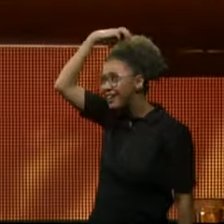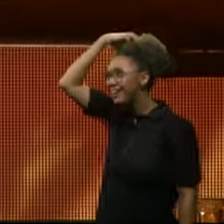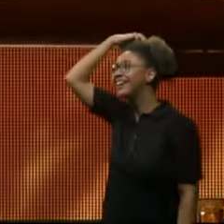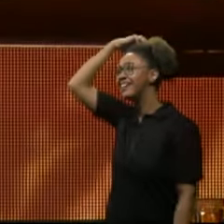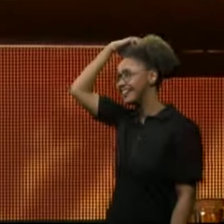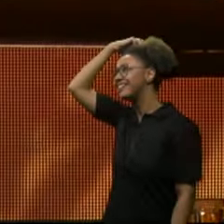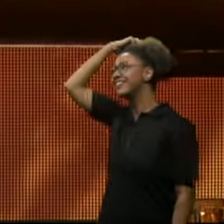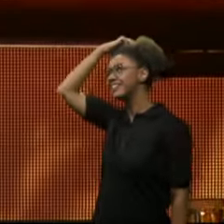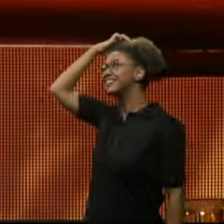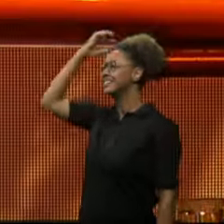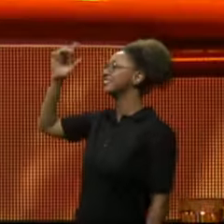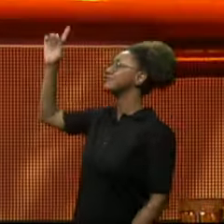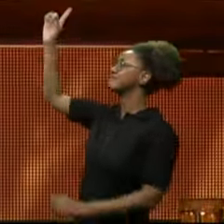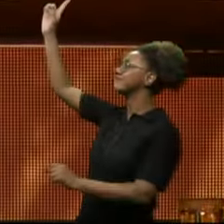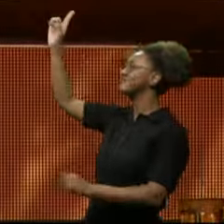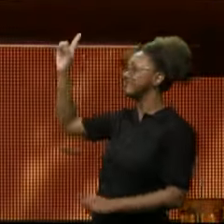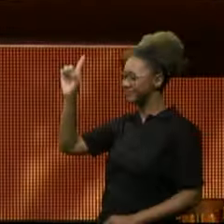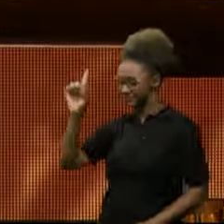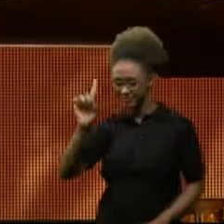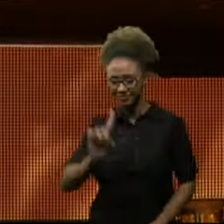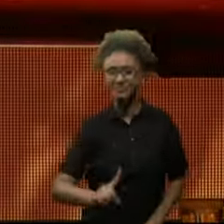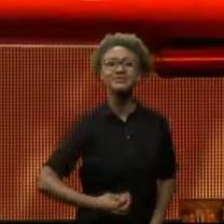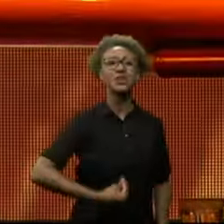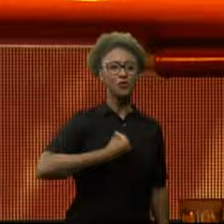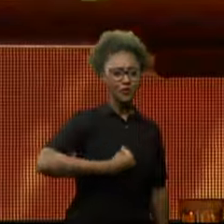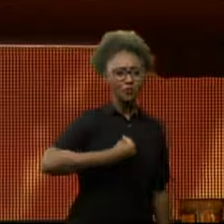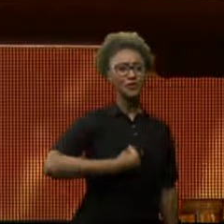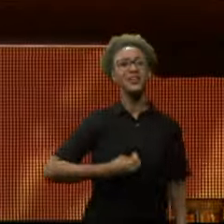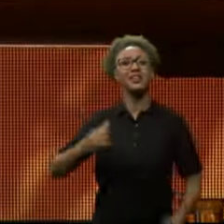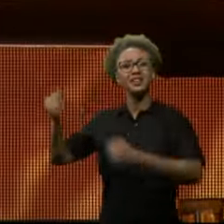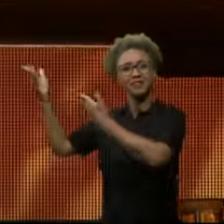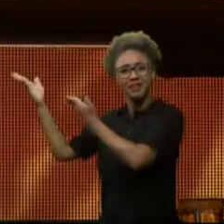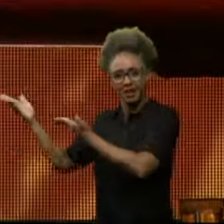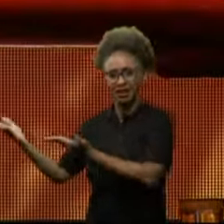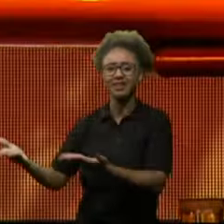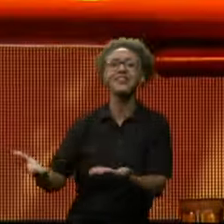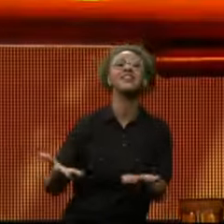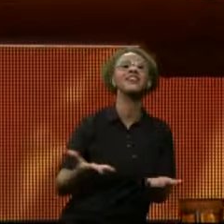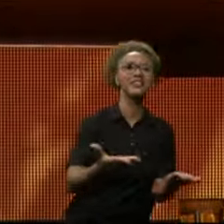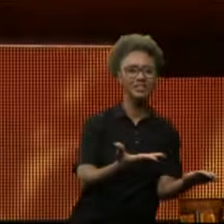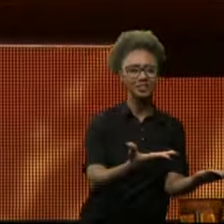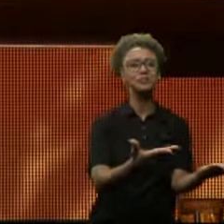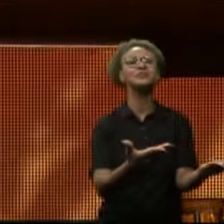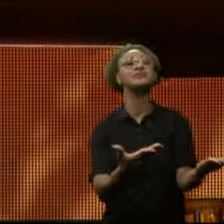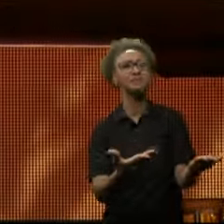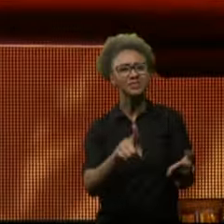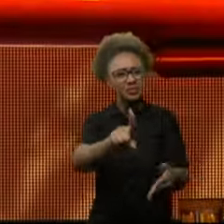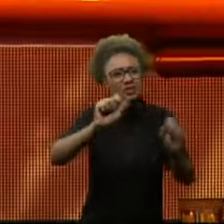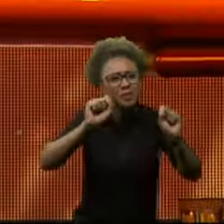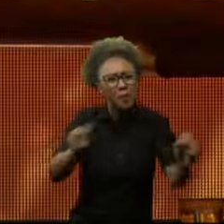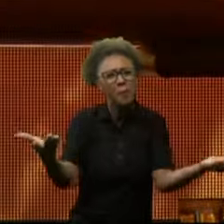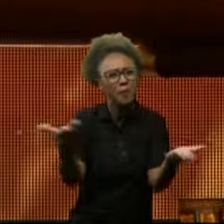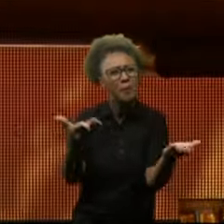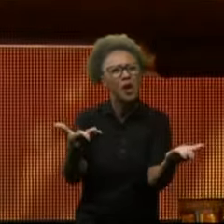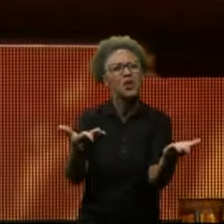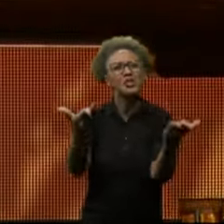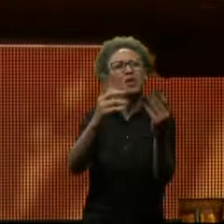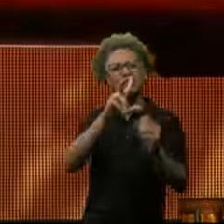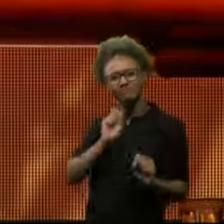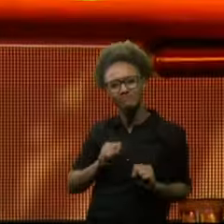com que eu vou Tua Presença vem negócio rosa mais alto que você puder